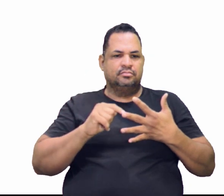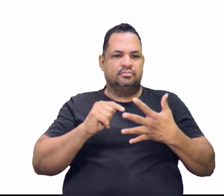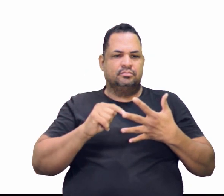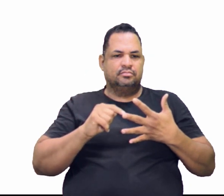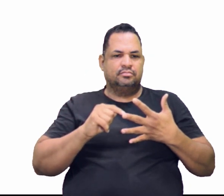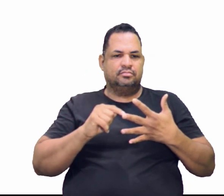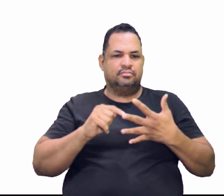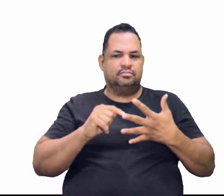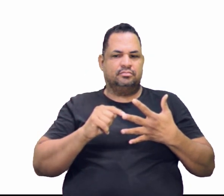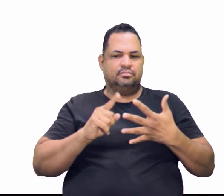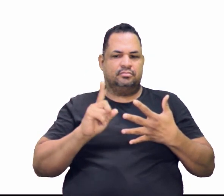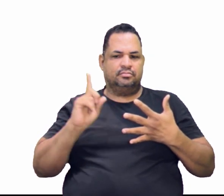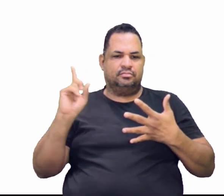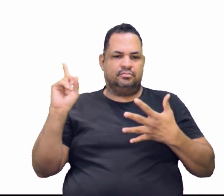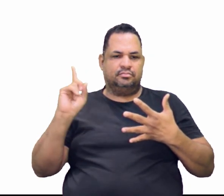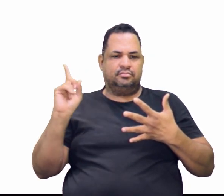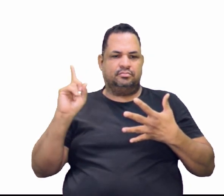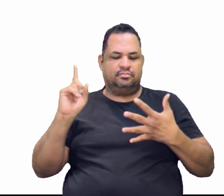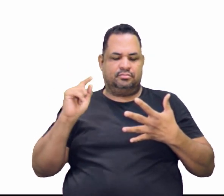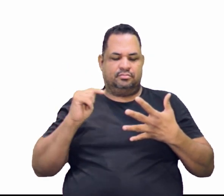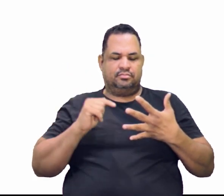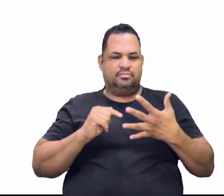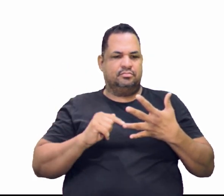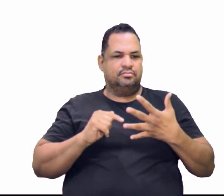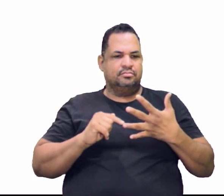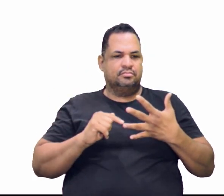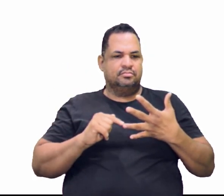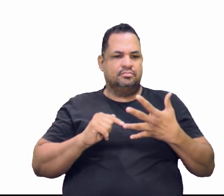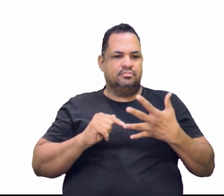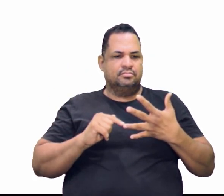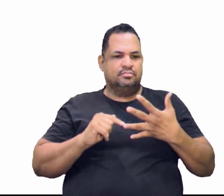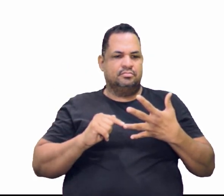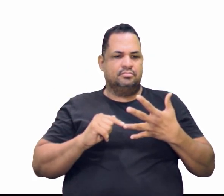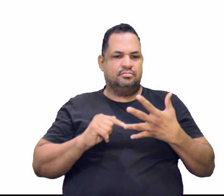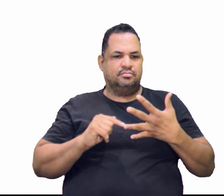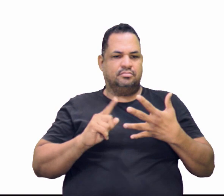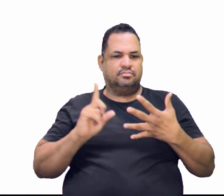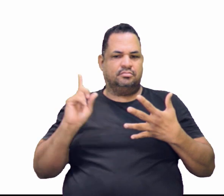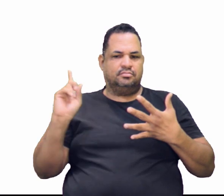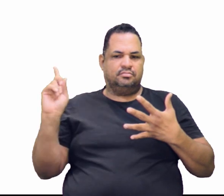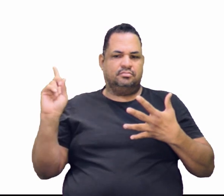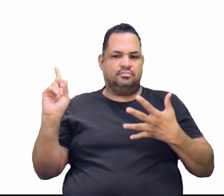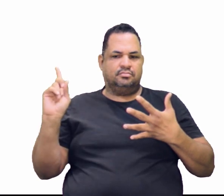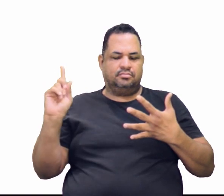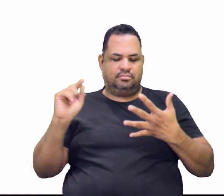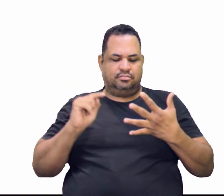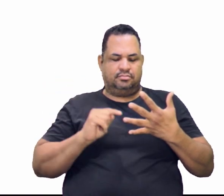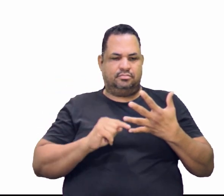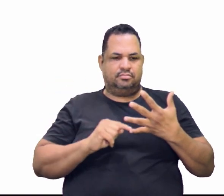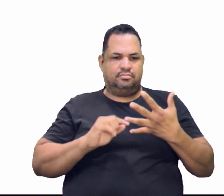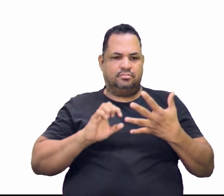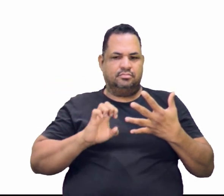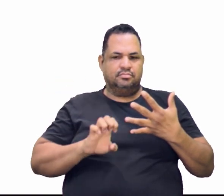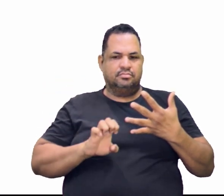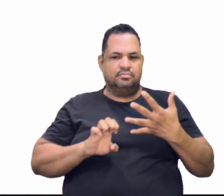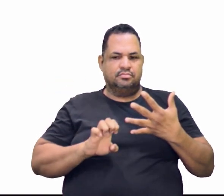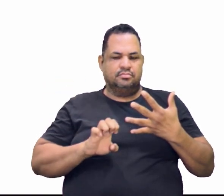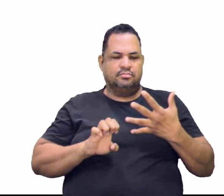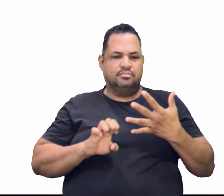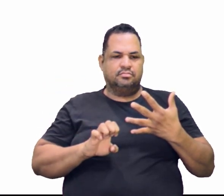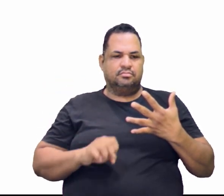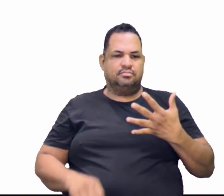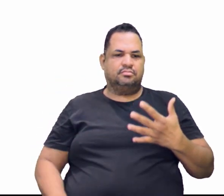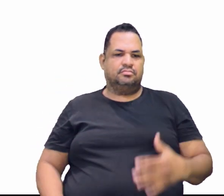Roosevelt. C. John Kennedy. D. Richard Nixon ou